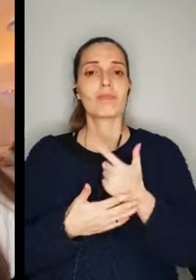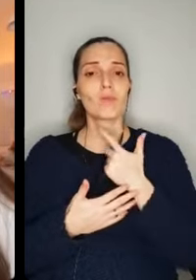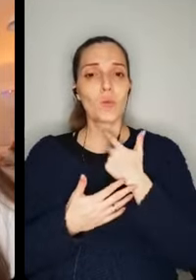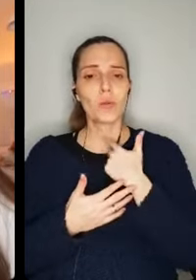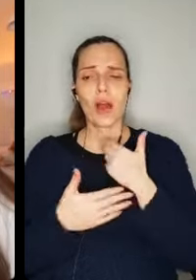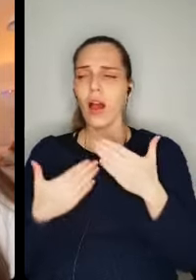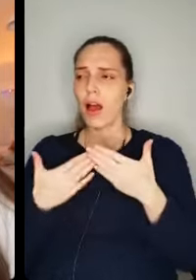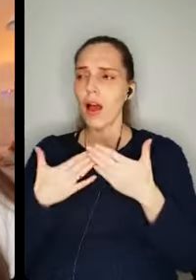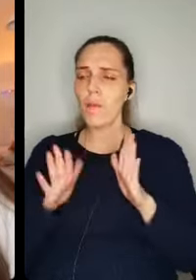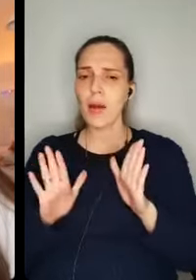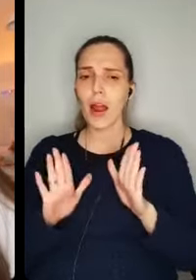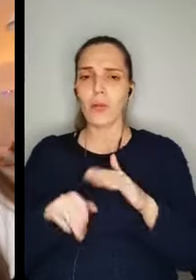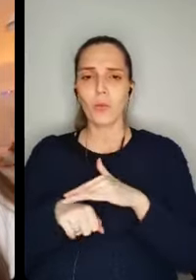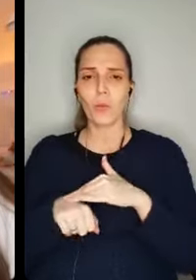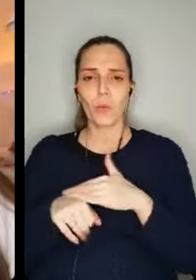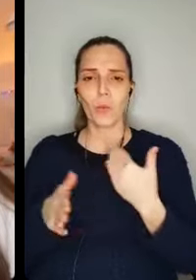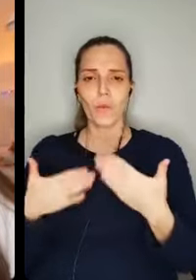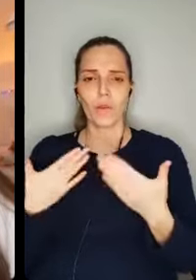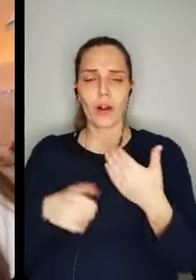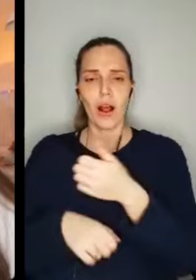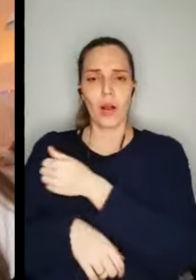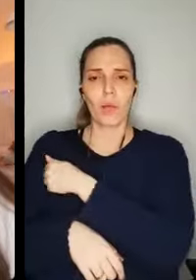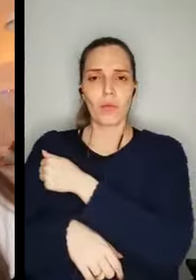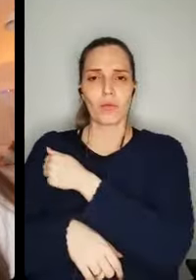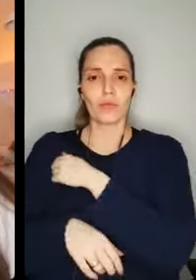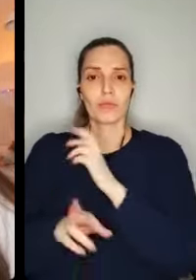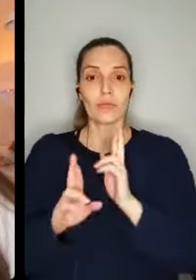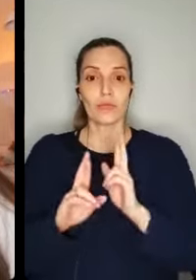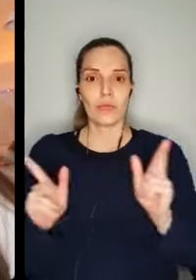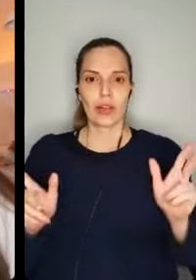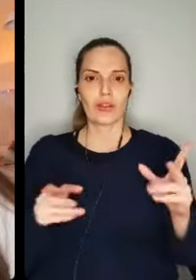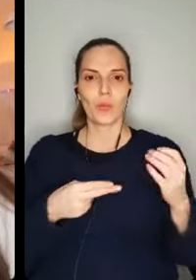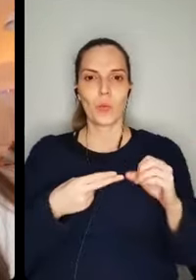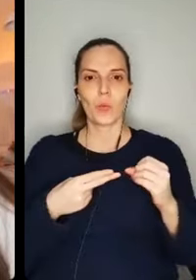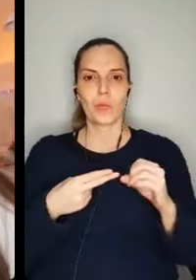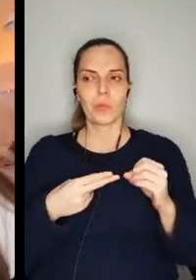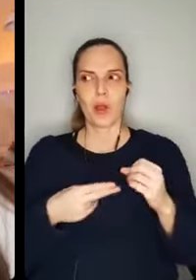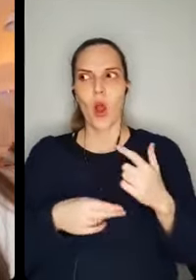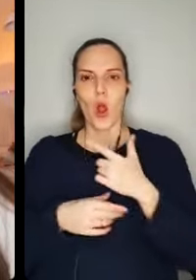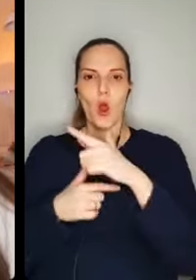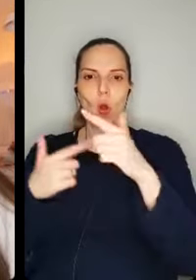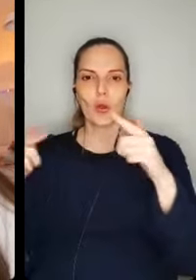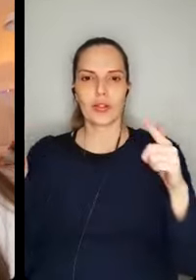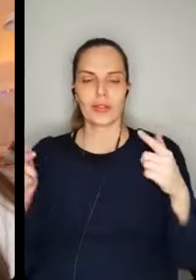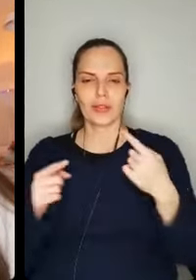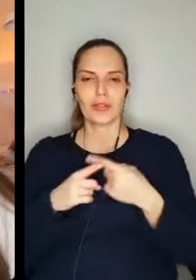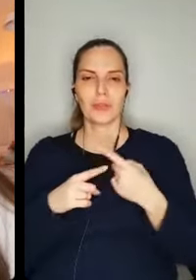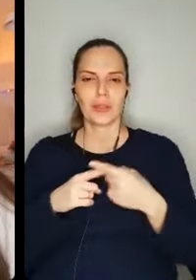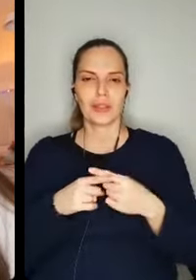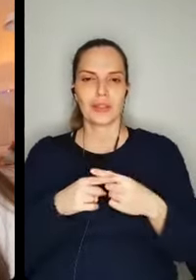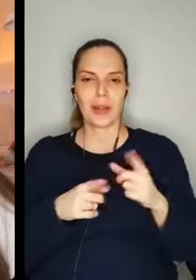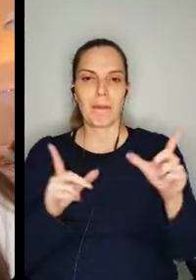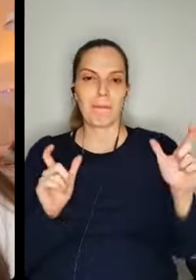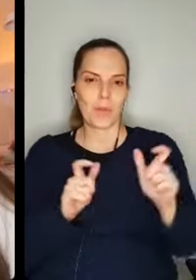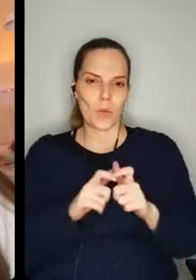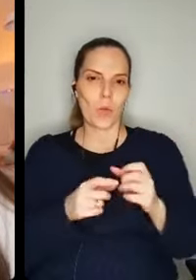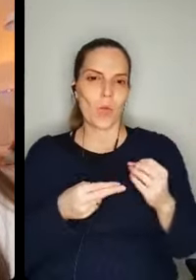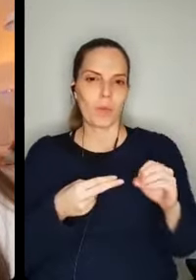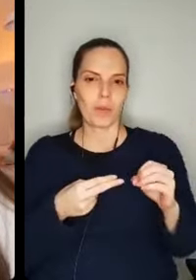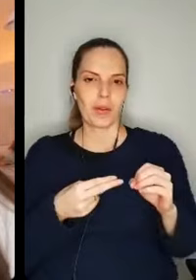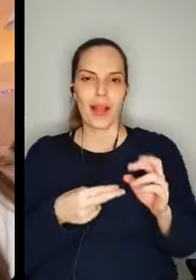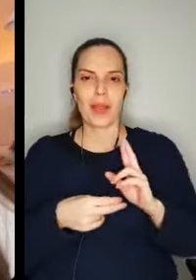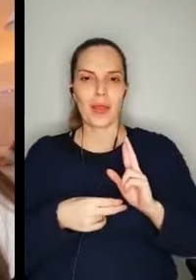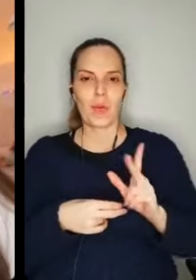alunos. Acho que isso é o que diferencia bastante a UFSPA no geral, né? De outras universidades, por ser menor. Enfim, tu não vai ser só um número, assim, lá dentro, né? Tu